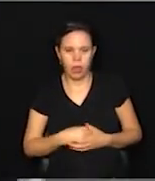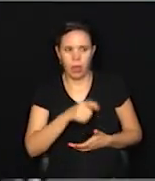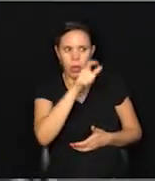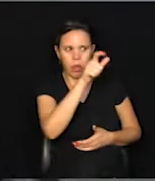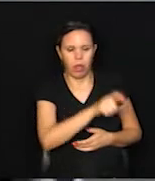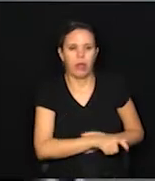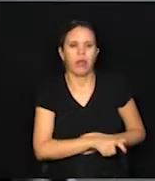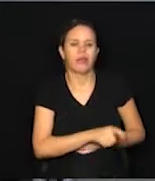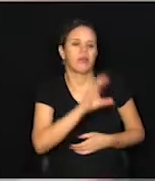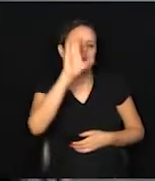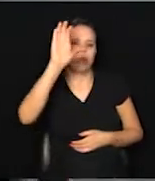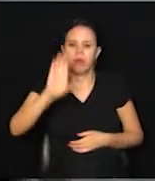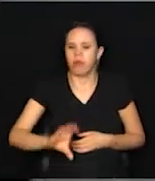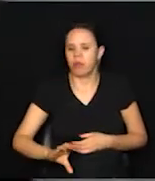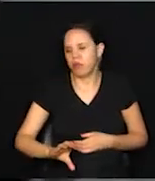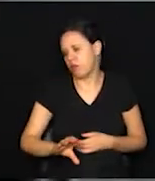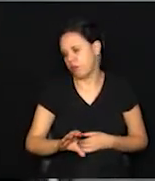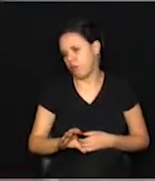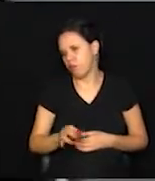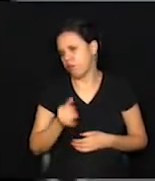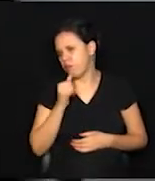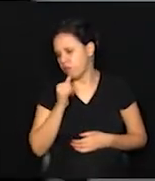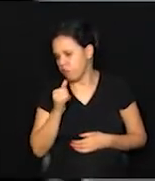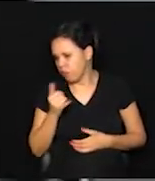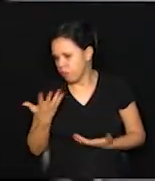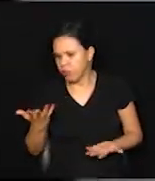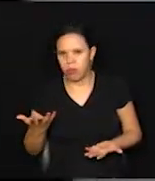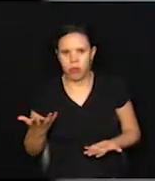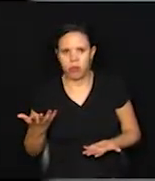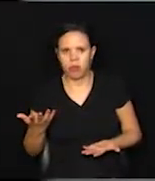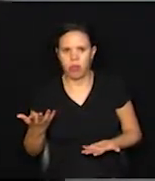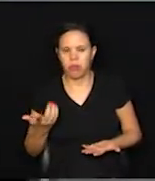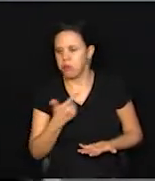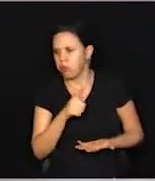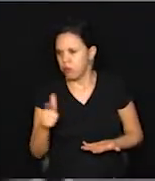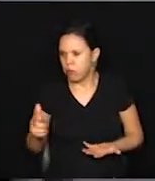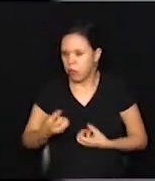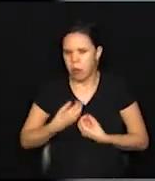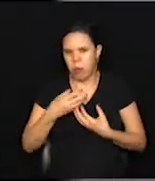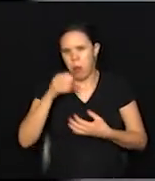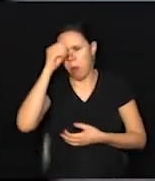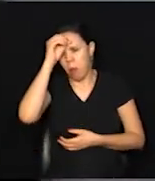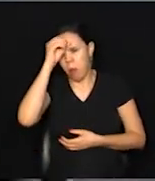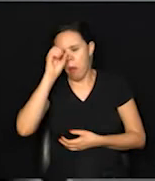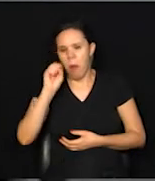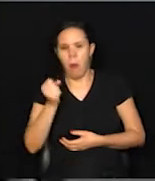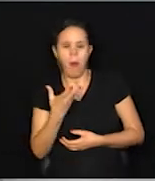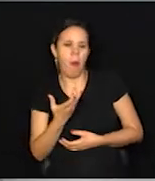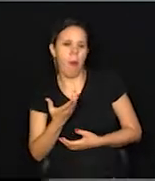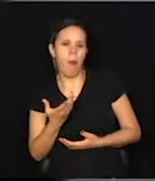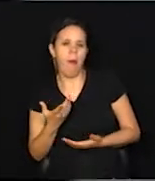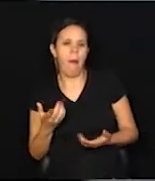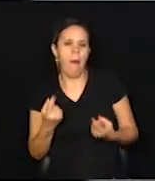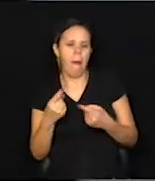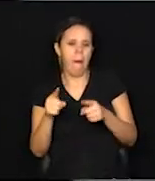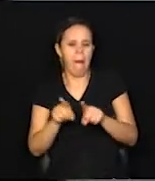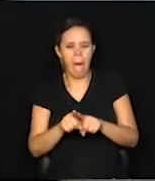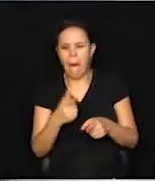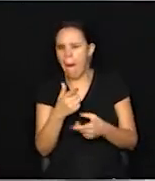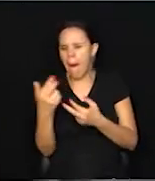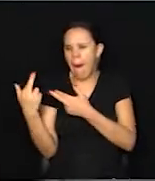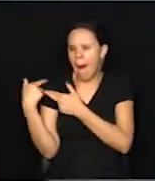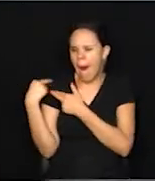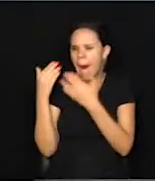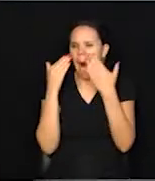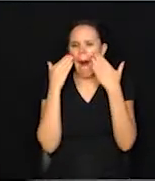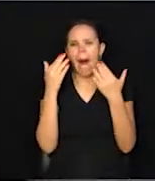um cidadão que não tem, que está mal informado ou que está de má fé, mas que não tem uma responsabilidade